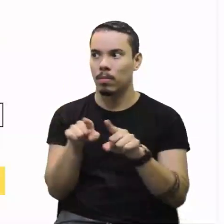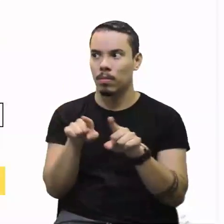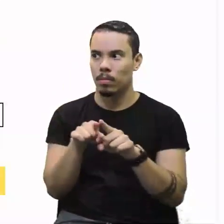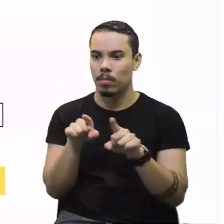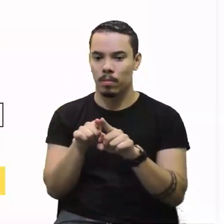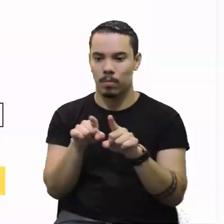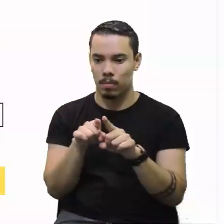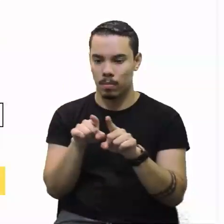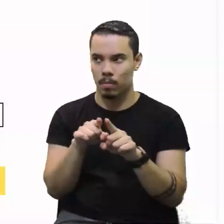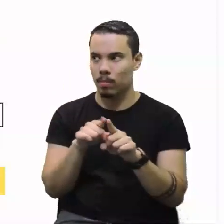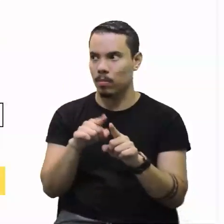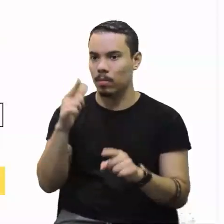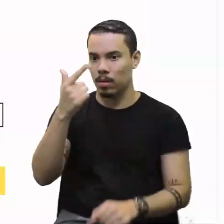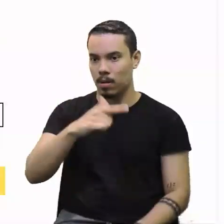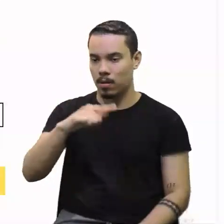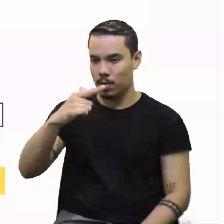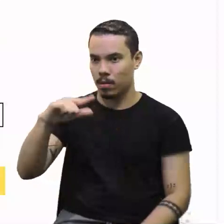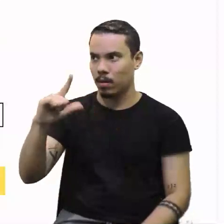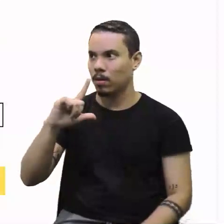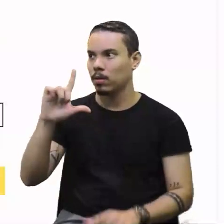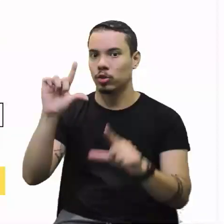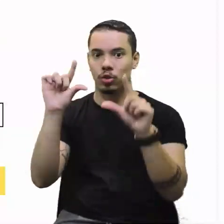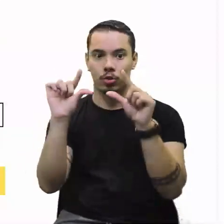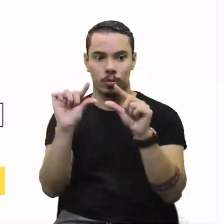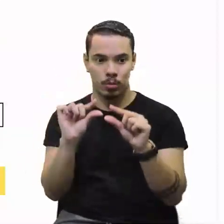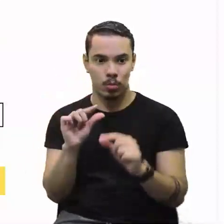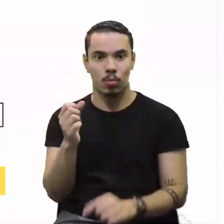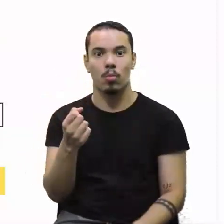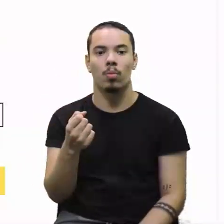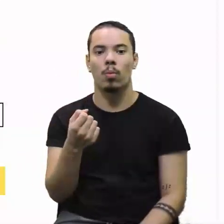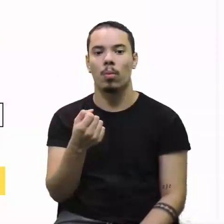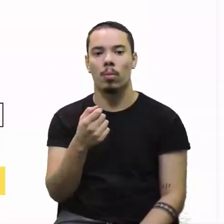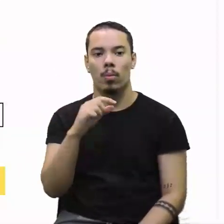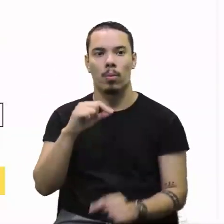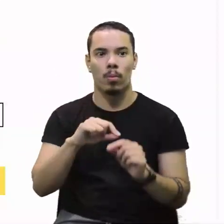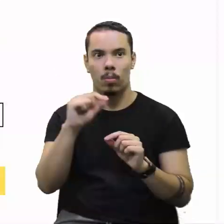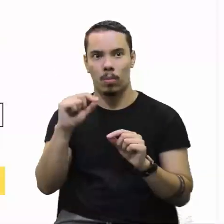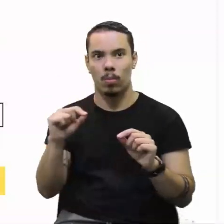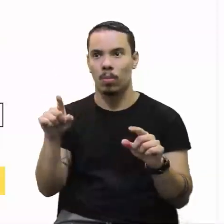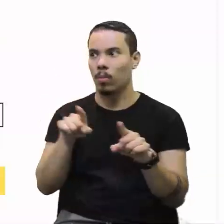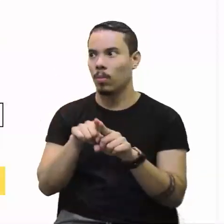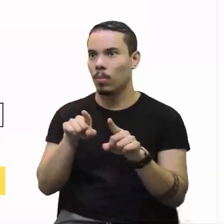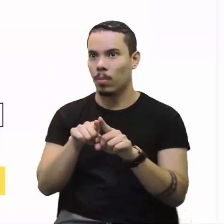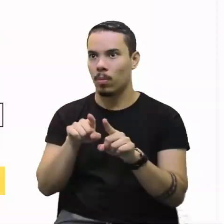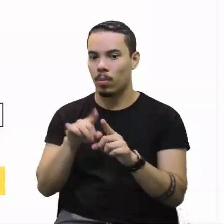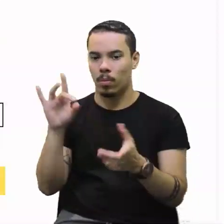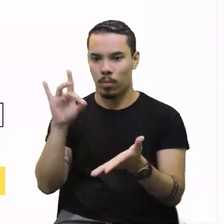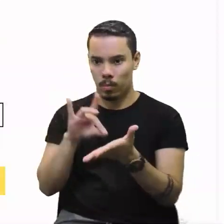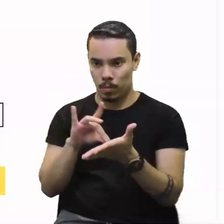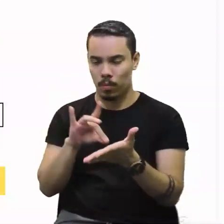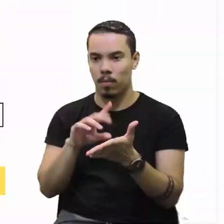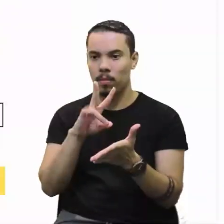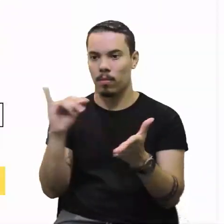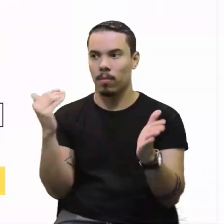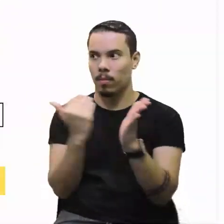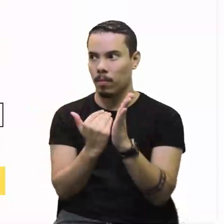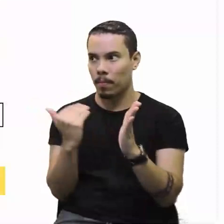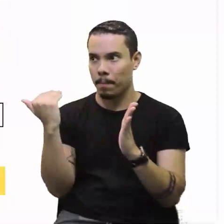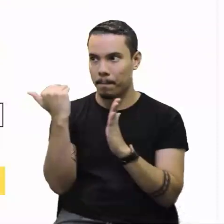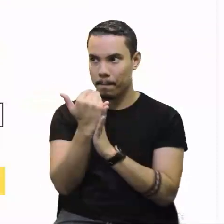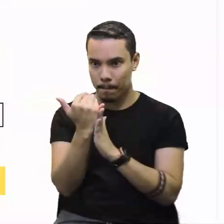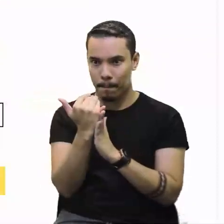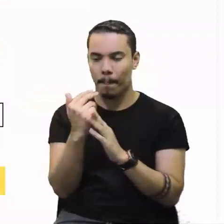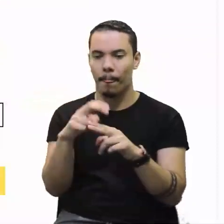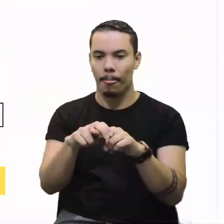mais vezes. Quer dizer, você diminui o comprimento de onda e você, na verdade, aumenta a frequência.